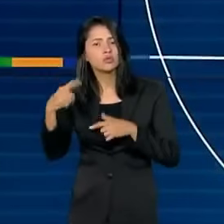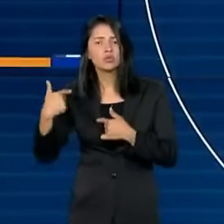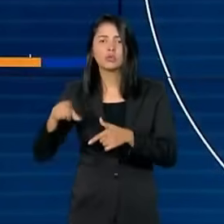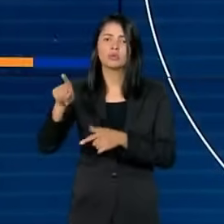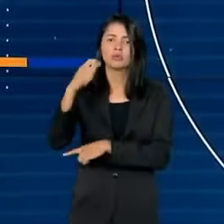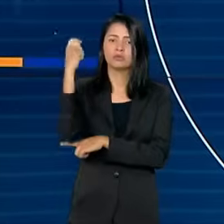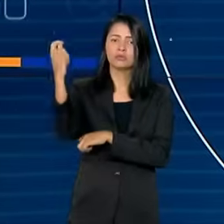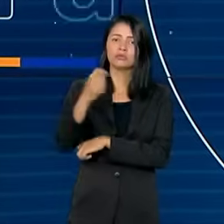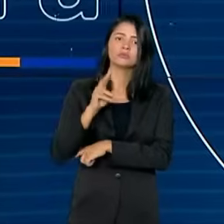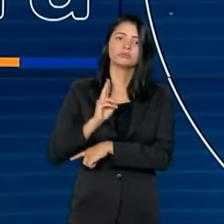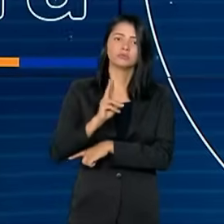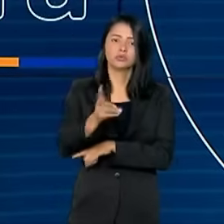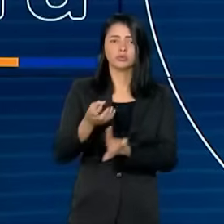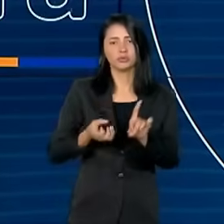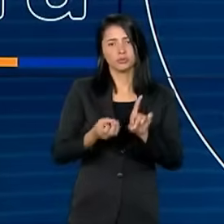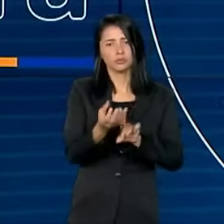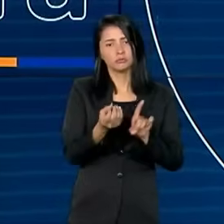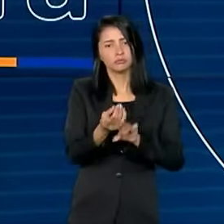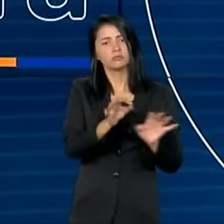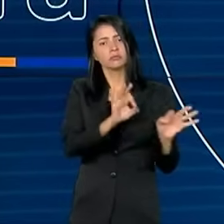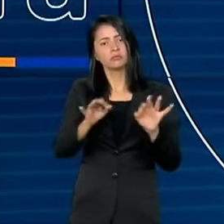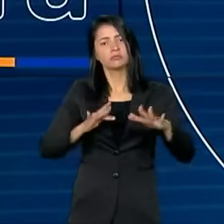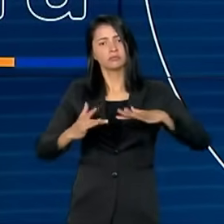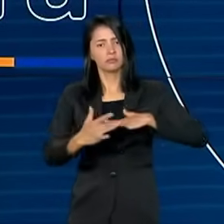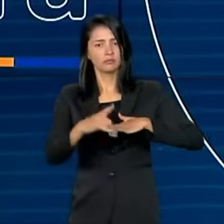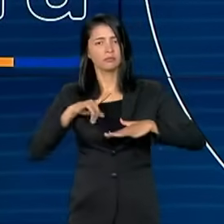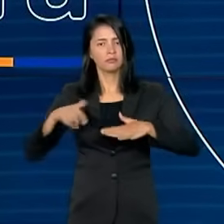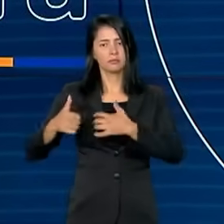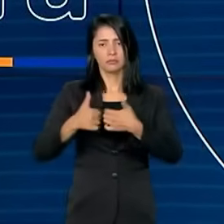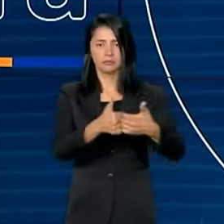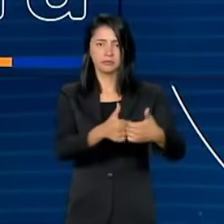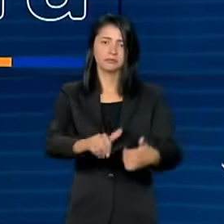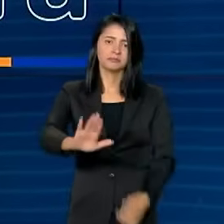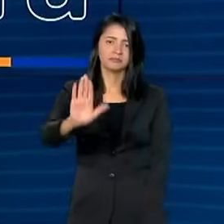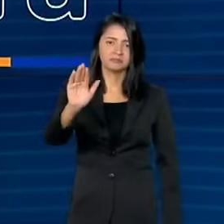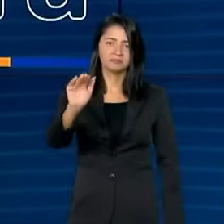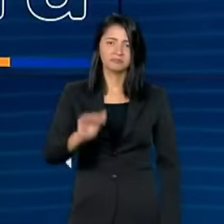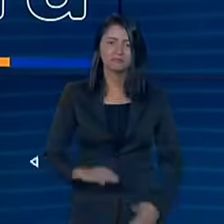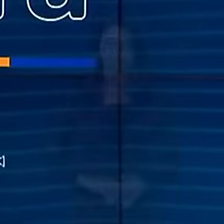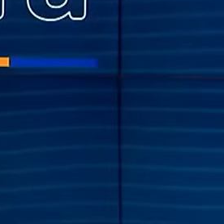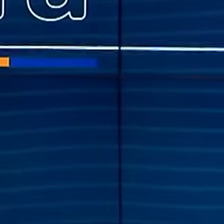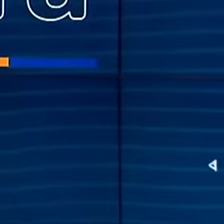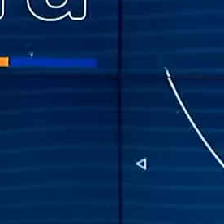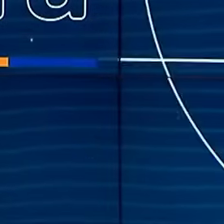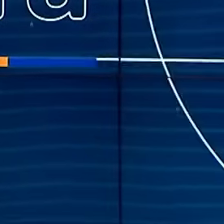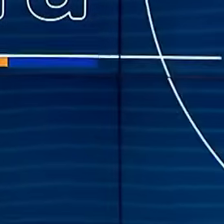no Rio Grande do Sul. Continue no canal Gov e siga também as nossas redes sociais. Até mais.